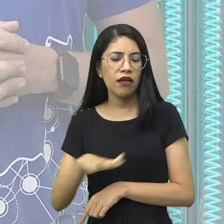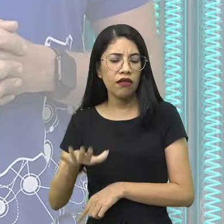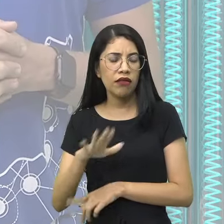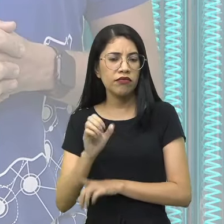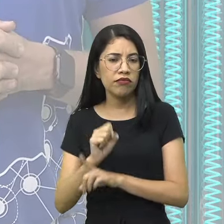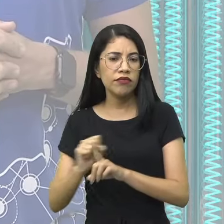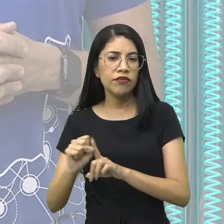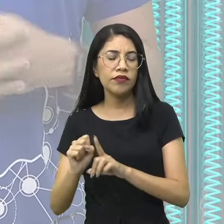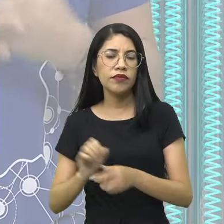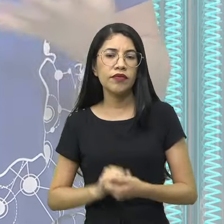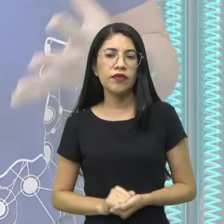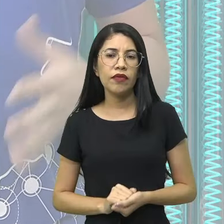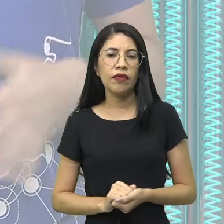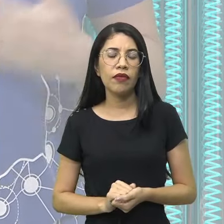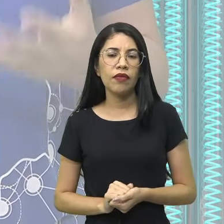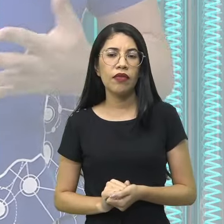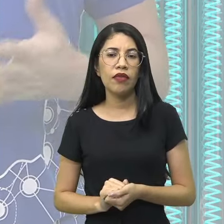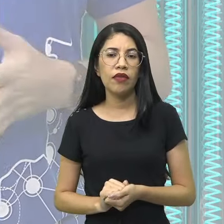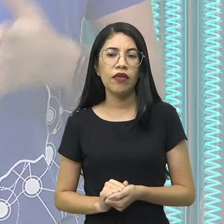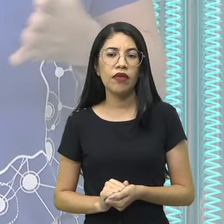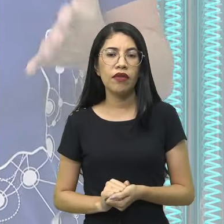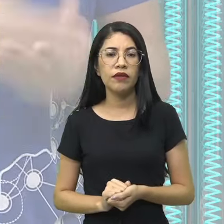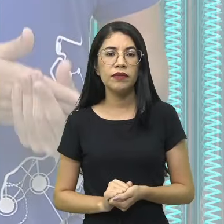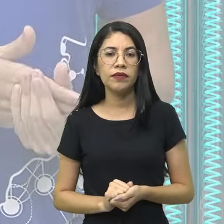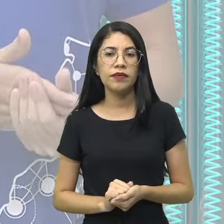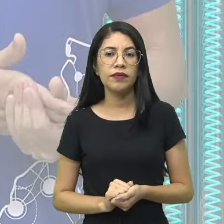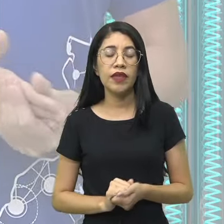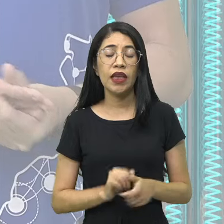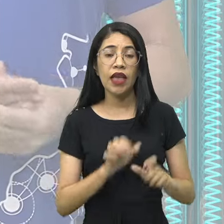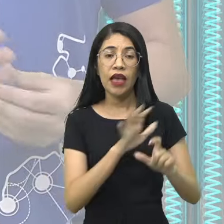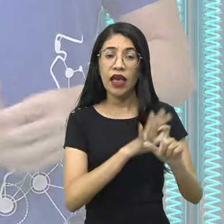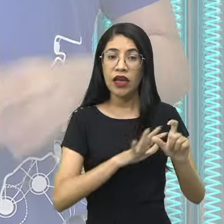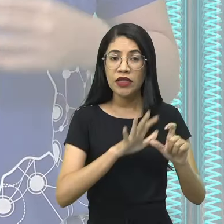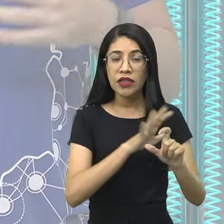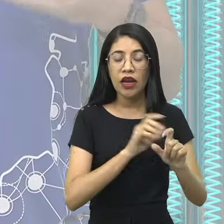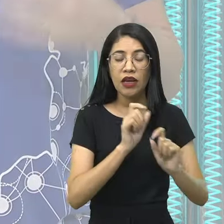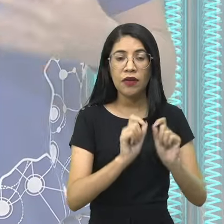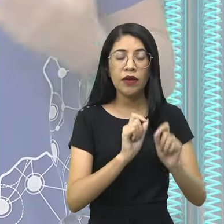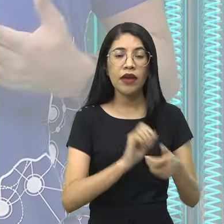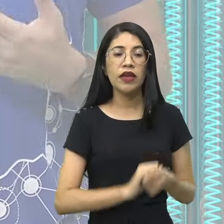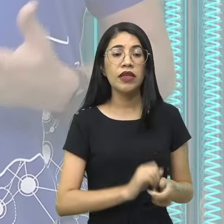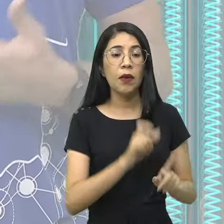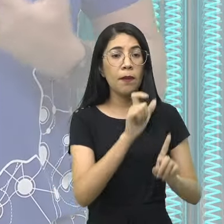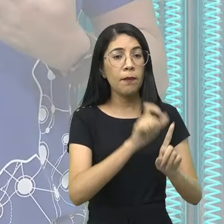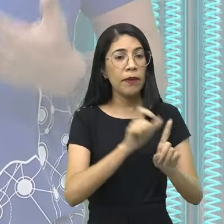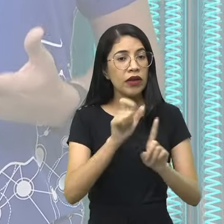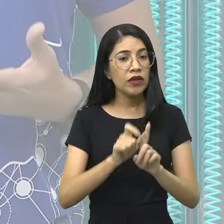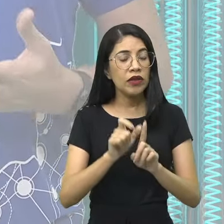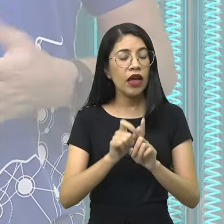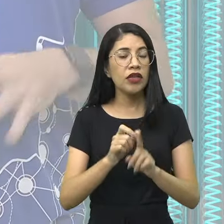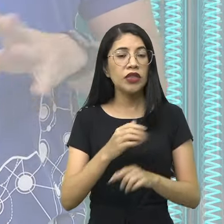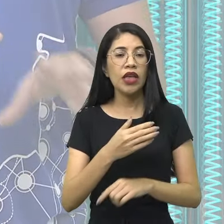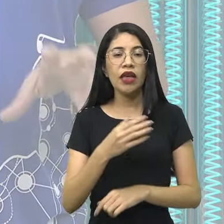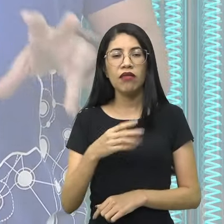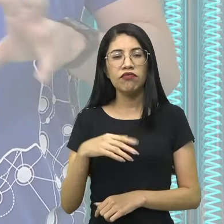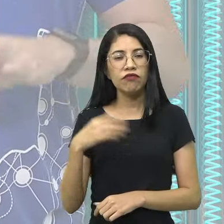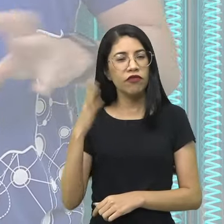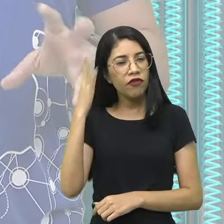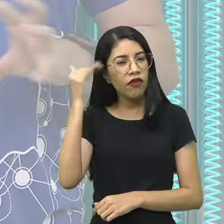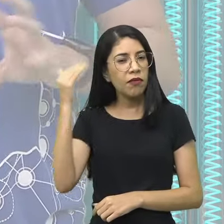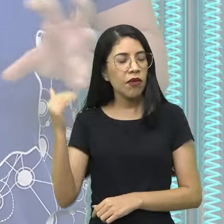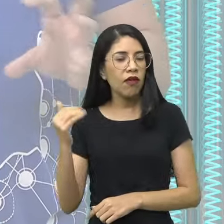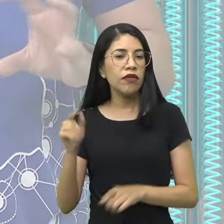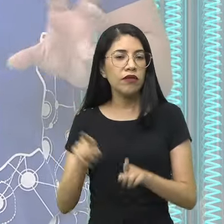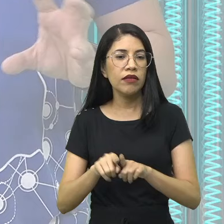aí o cartoon são pessoas comuns, as charges muitas vezes são personalidades públicas, né? Então,